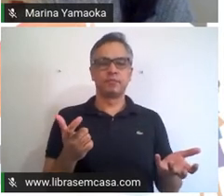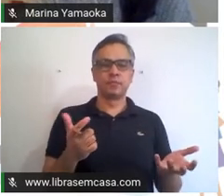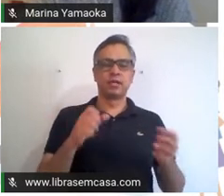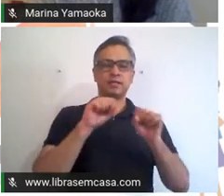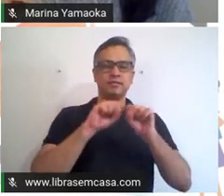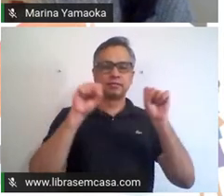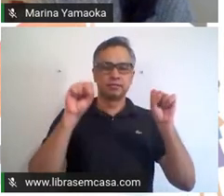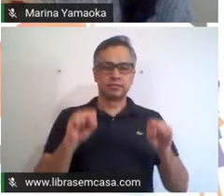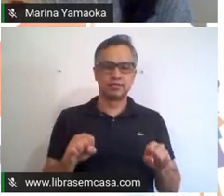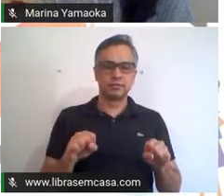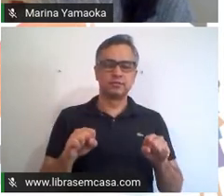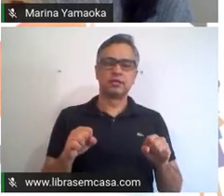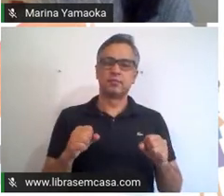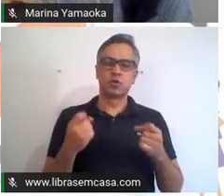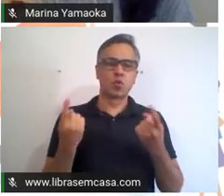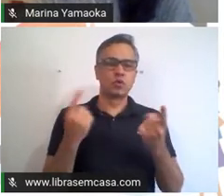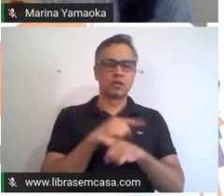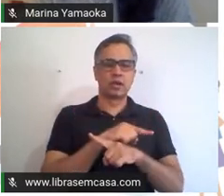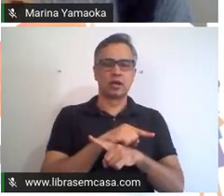sino todo lo contrario.